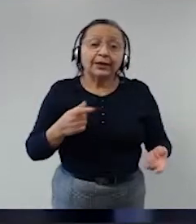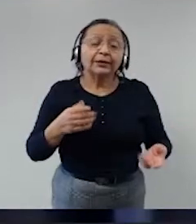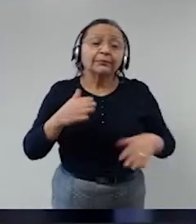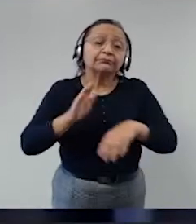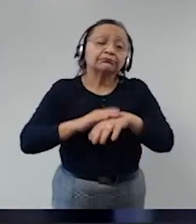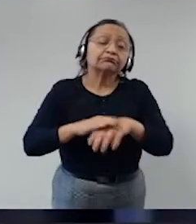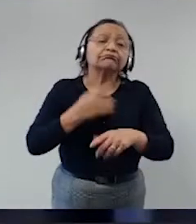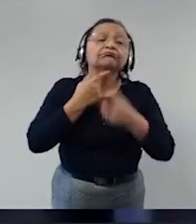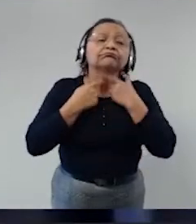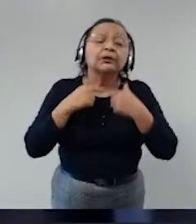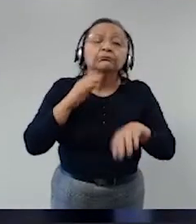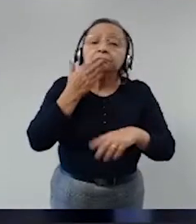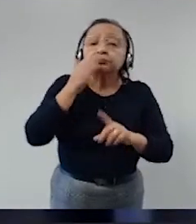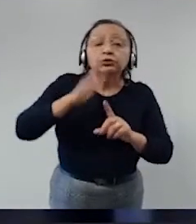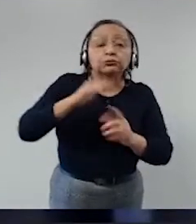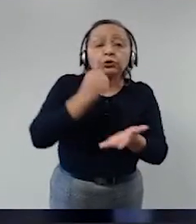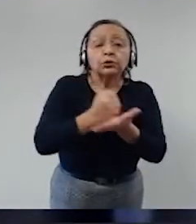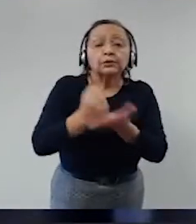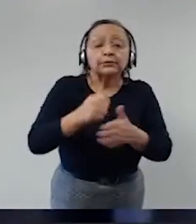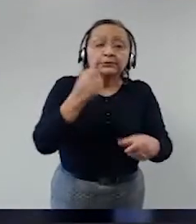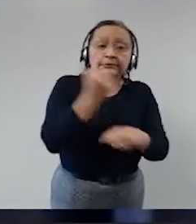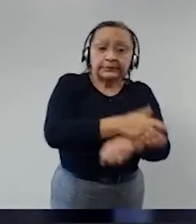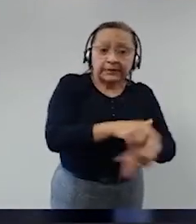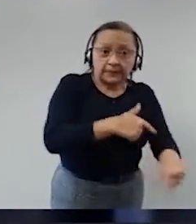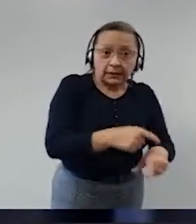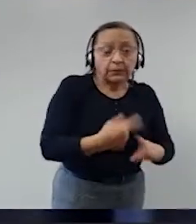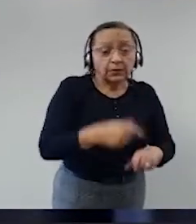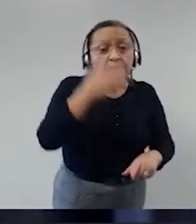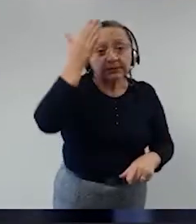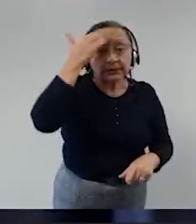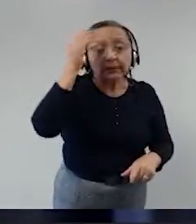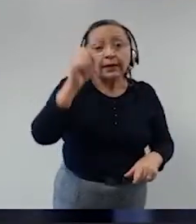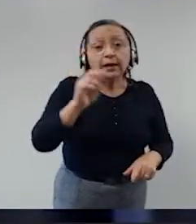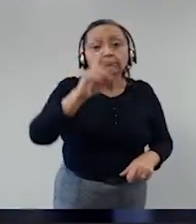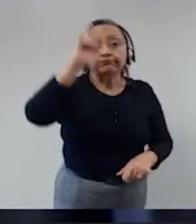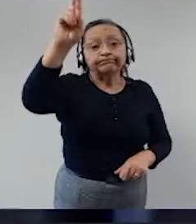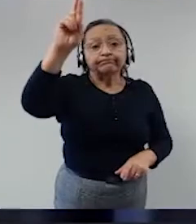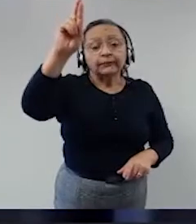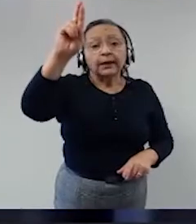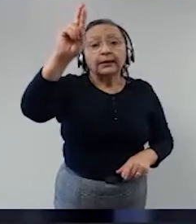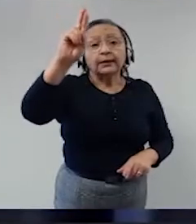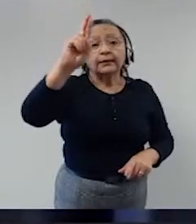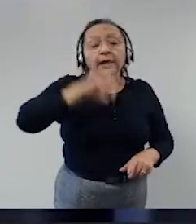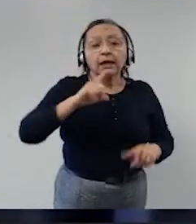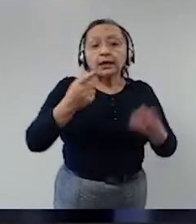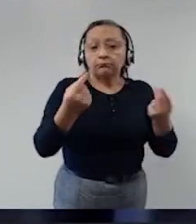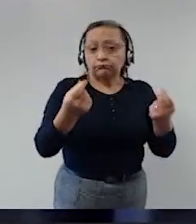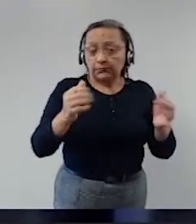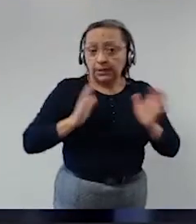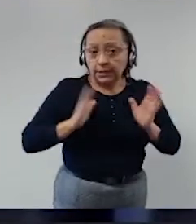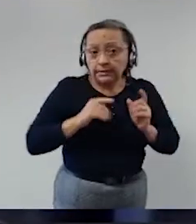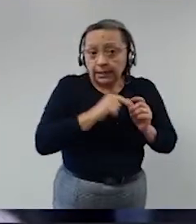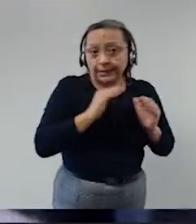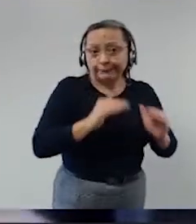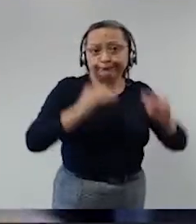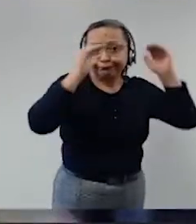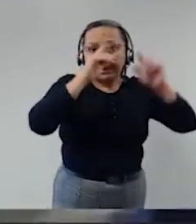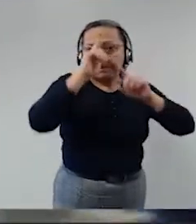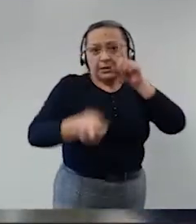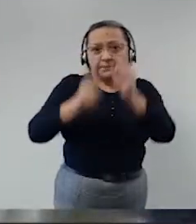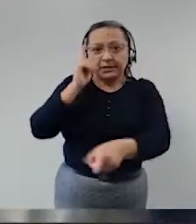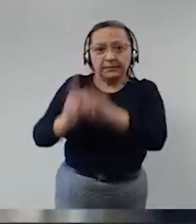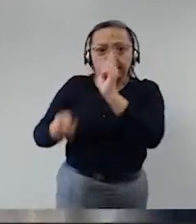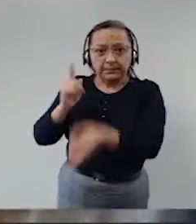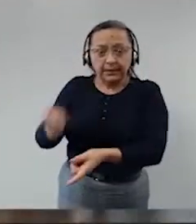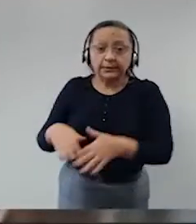contrato de emprego, porque sabemos que a parte que detém os meios de produção é que tem o poder de ditar as regras do jogo,